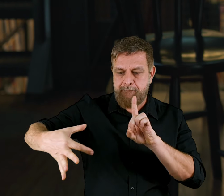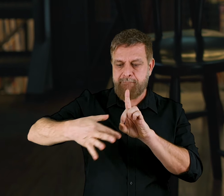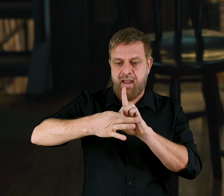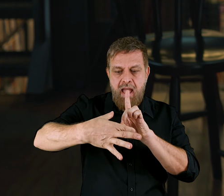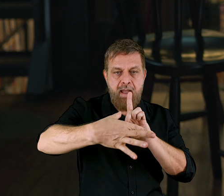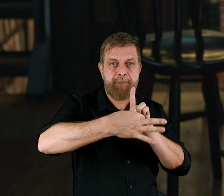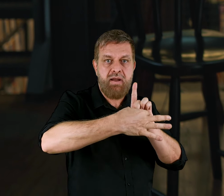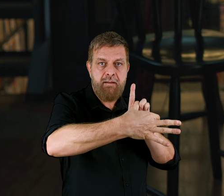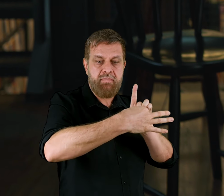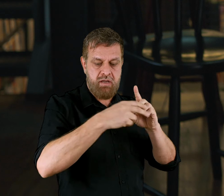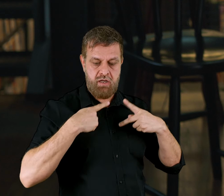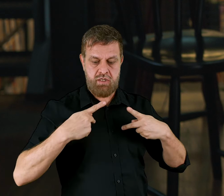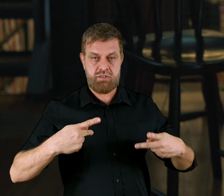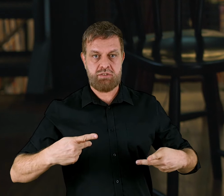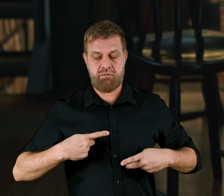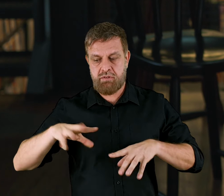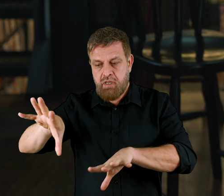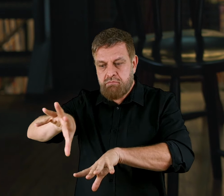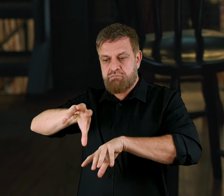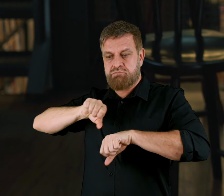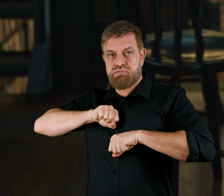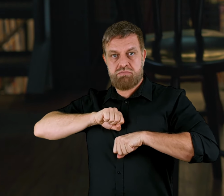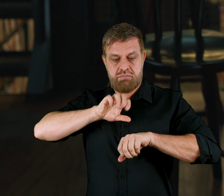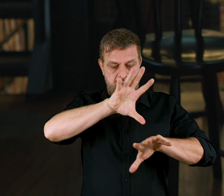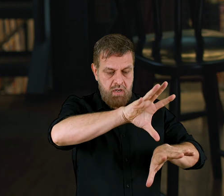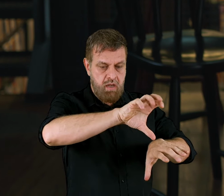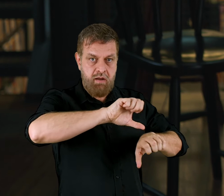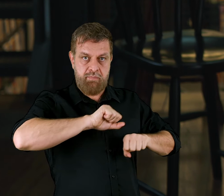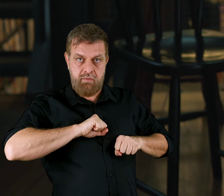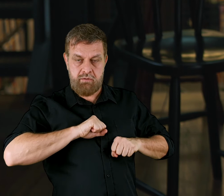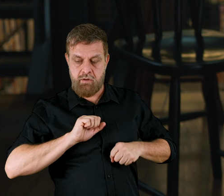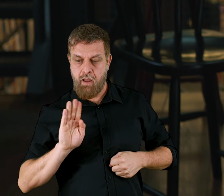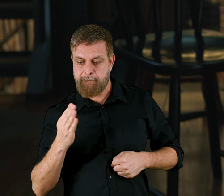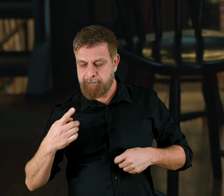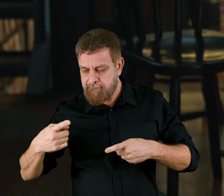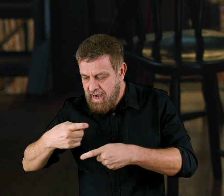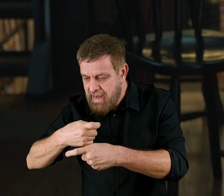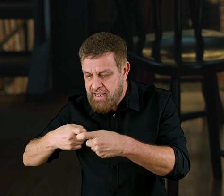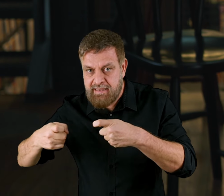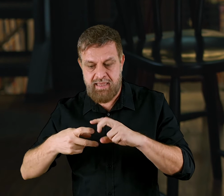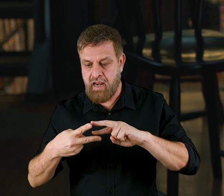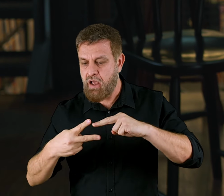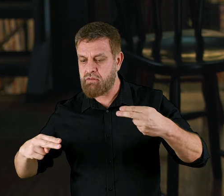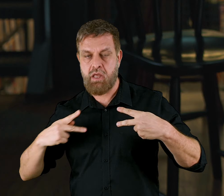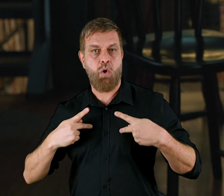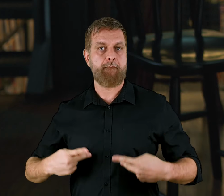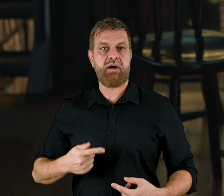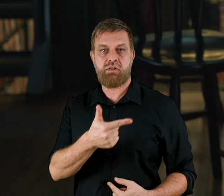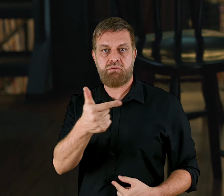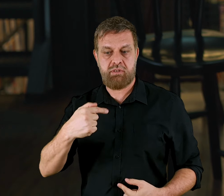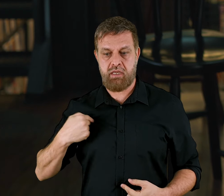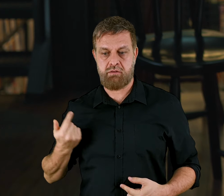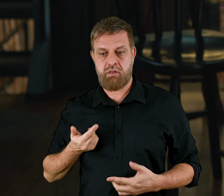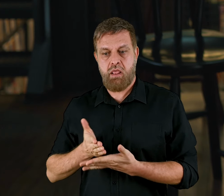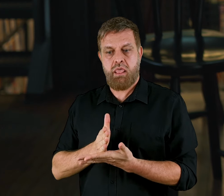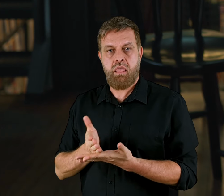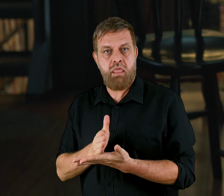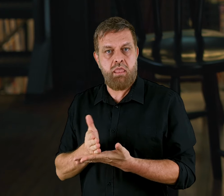ser humano é composto, né? Nós somos feitos de bactérias que não têm DNA humano. Nós estamos o tempo todo na interface,